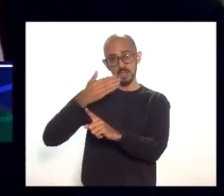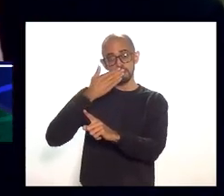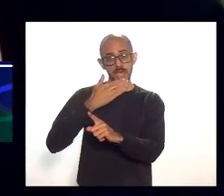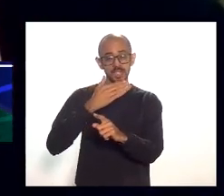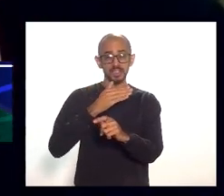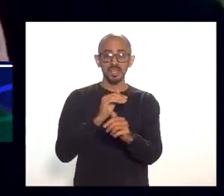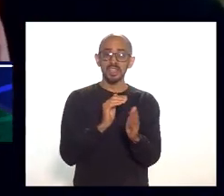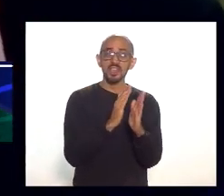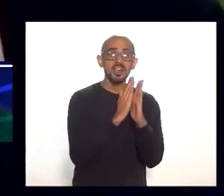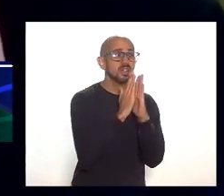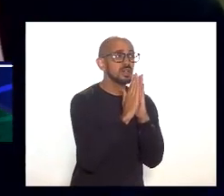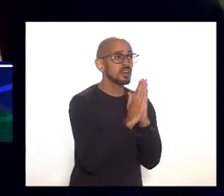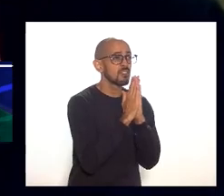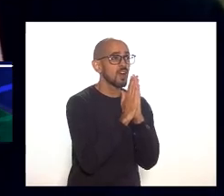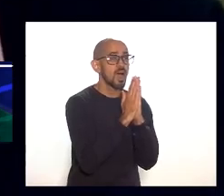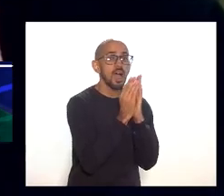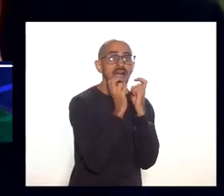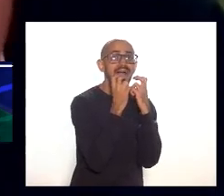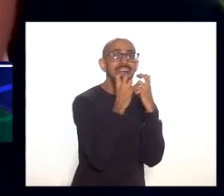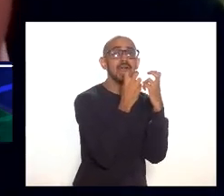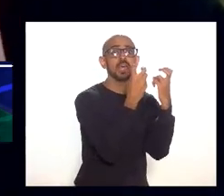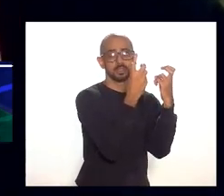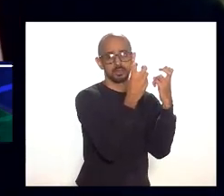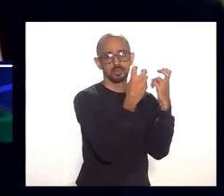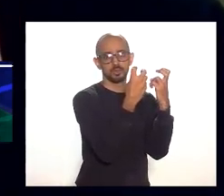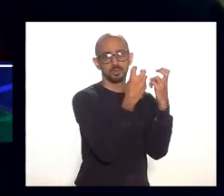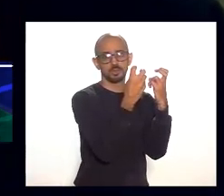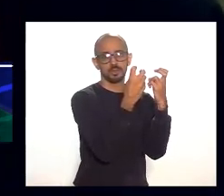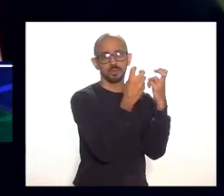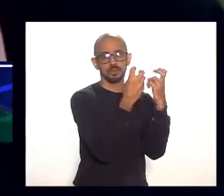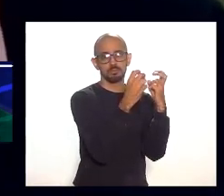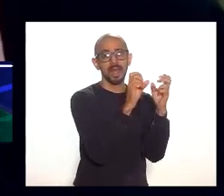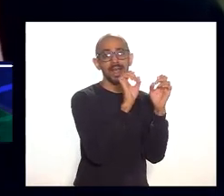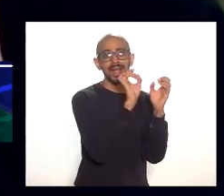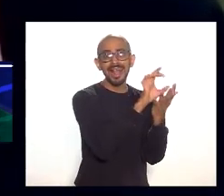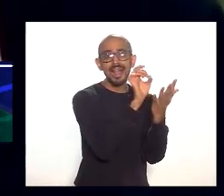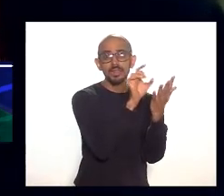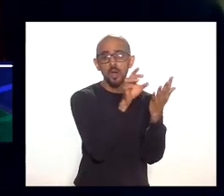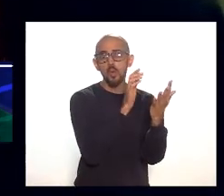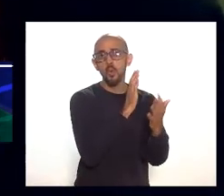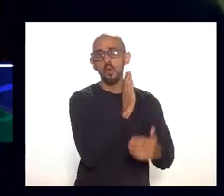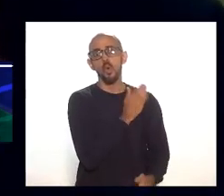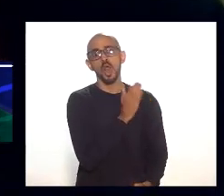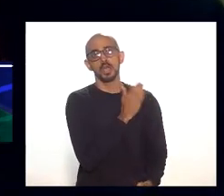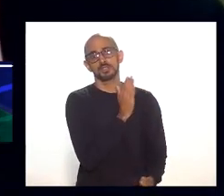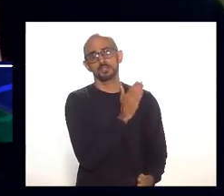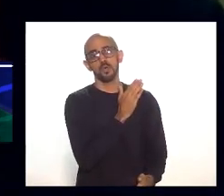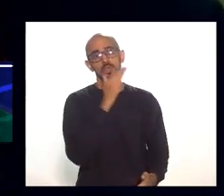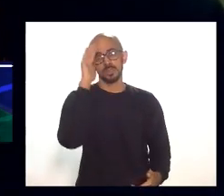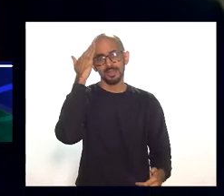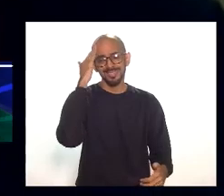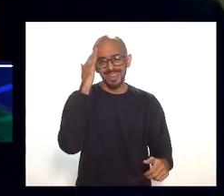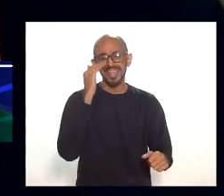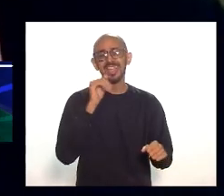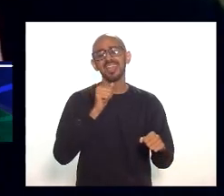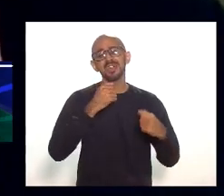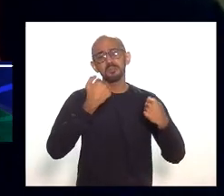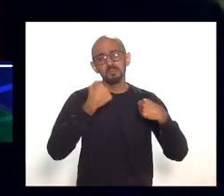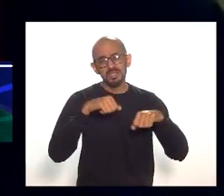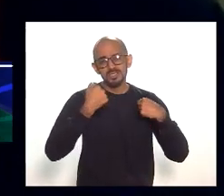voz bem alta, para poder ecoar no coração de cada um de nós. Né? Vamos